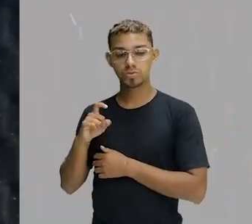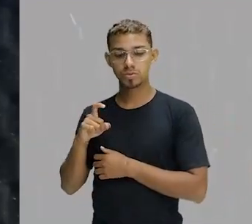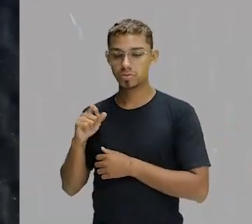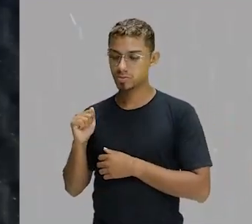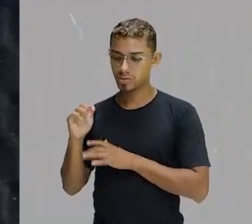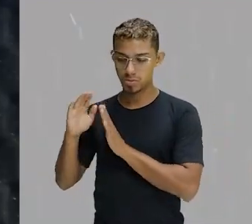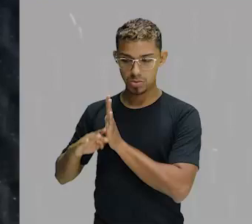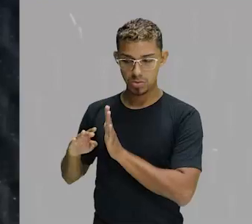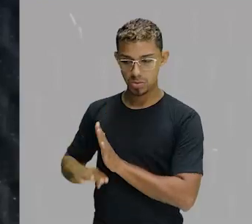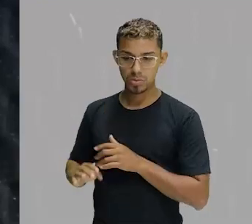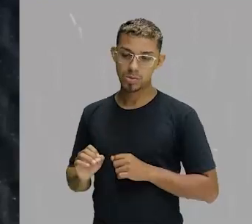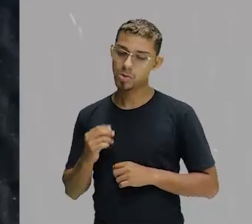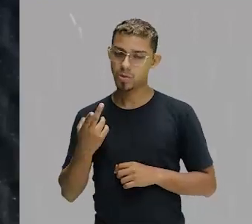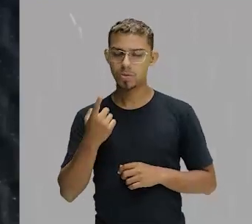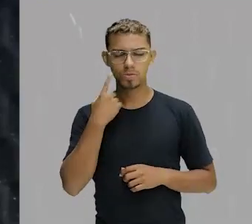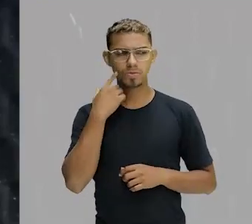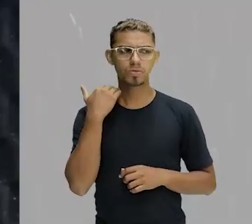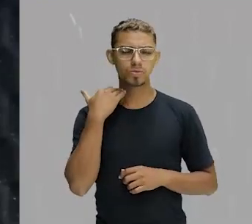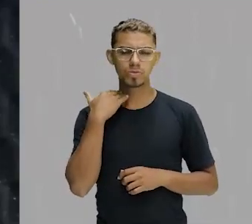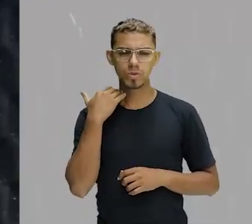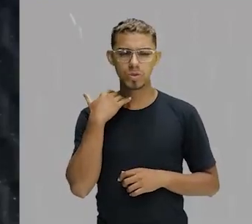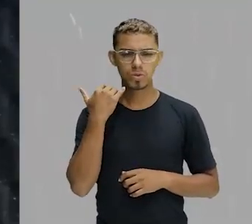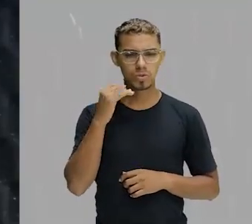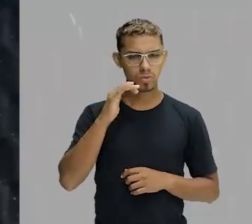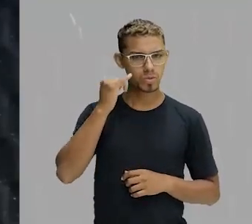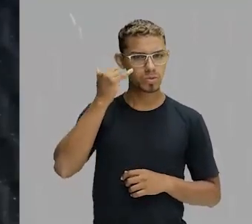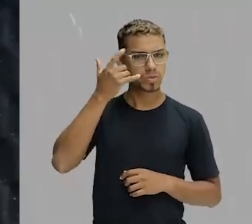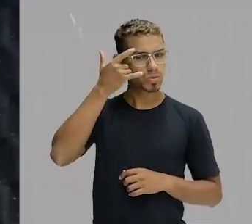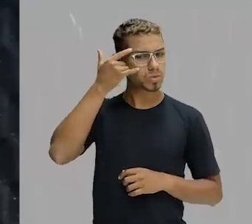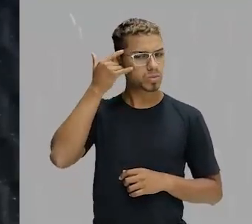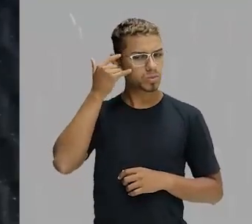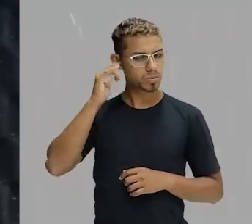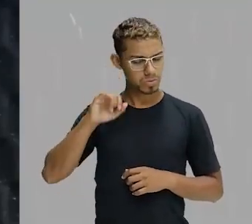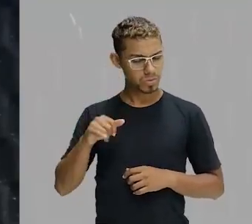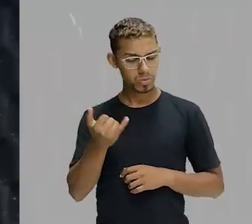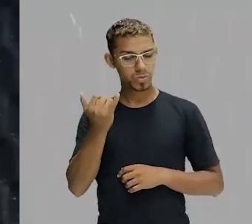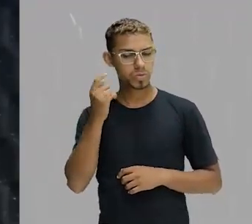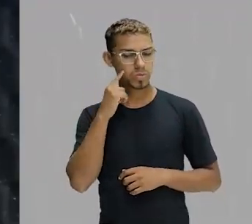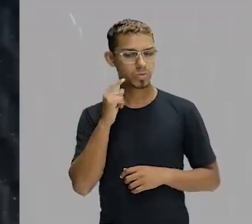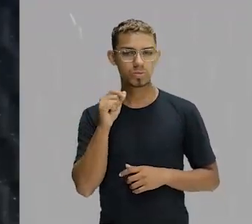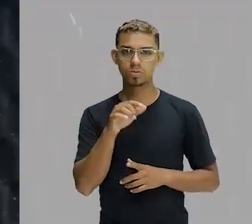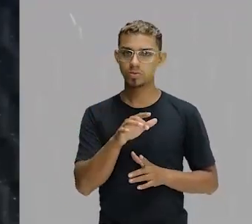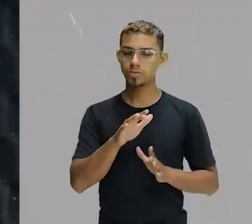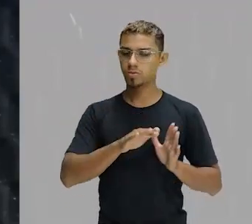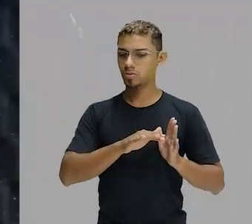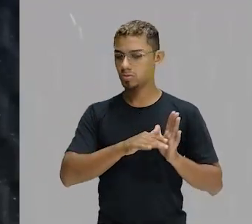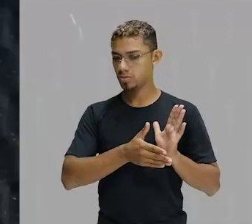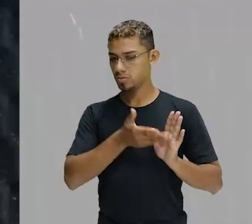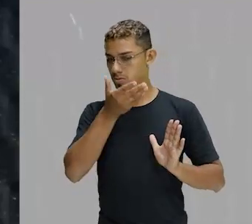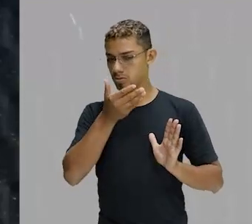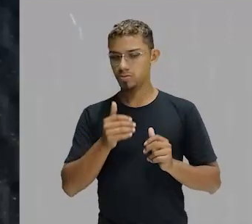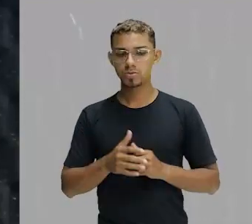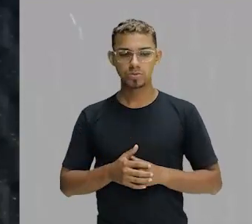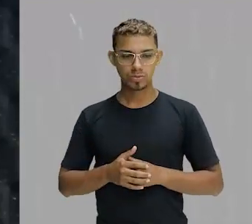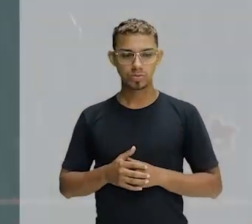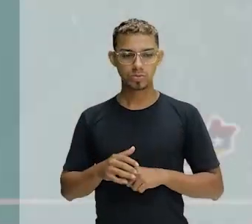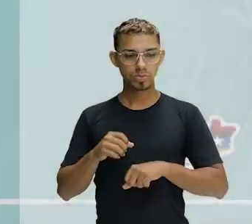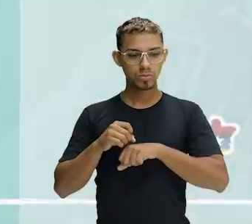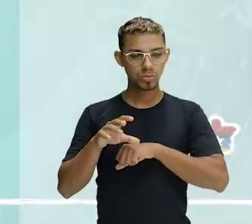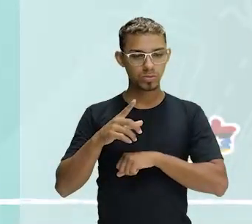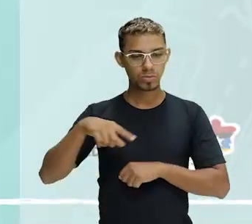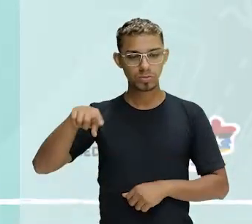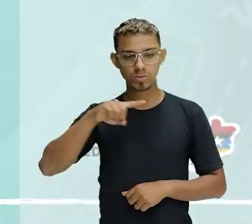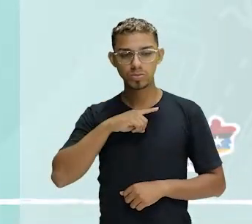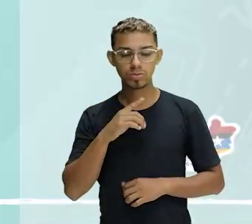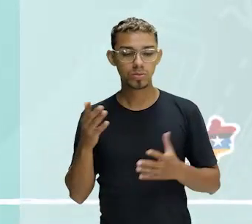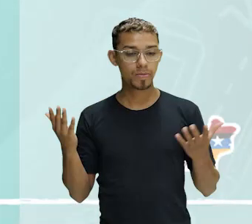tentando, né, tirar algum proveito maior aí quando a taxa é um pouquinho mais alta. Tá bom? Então, ó, já fica a dica aí, fica atento.